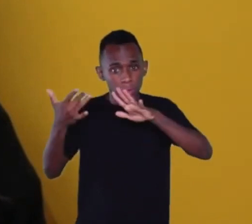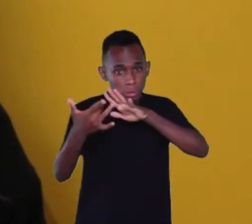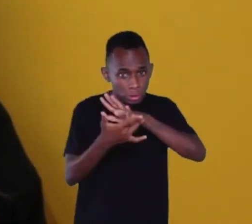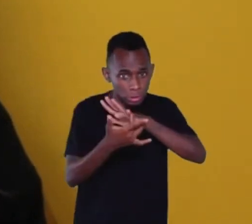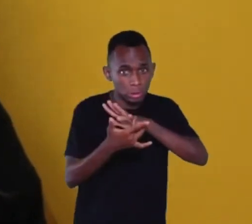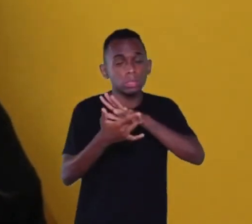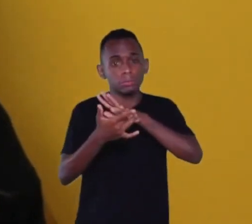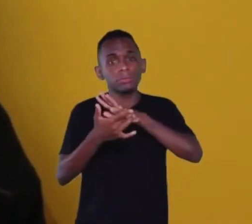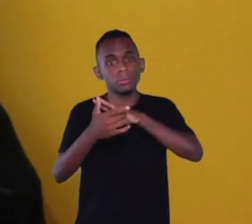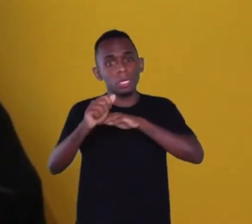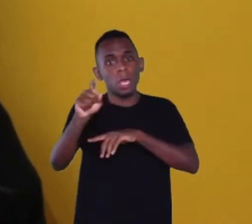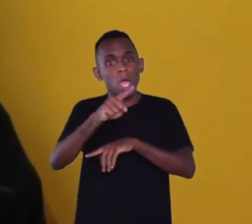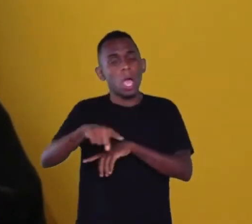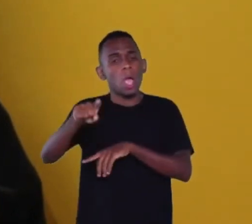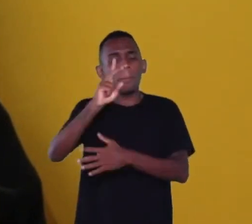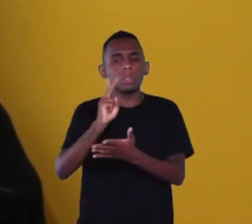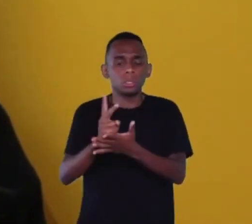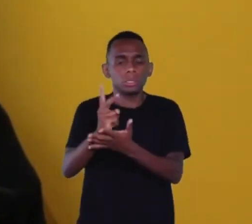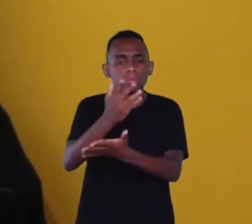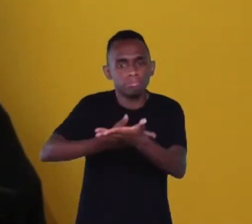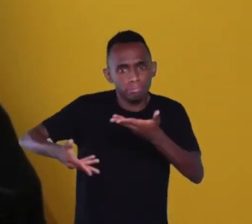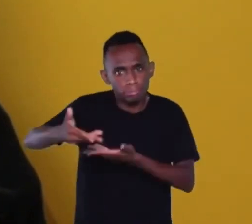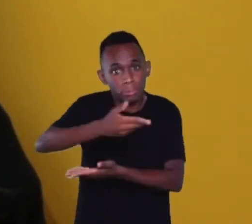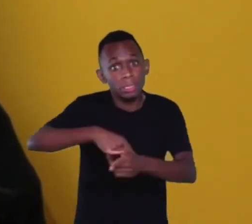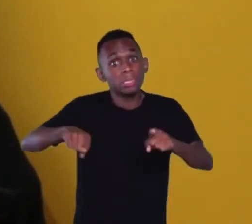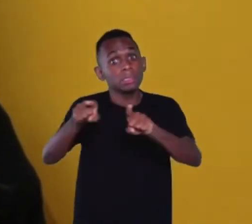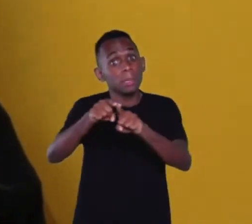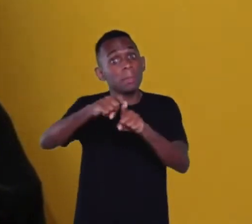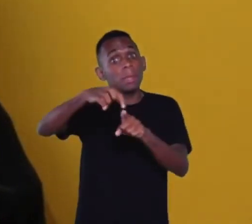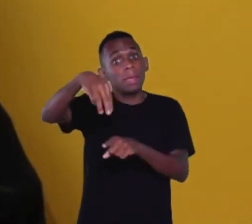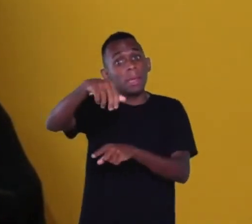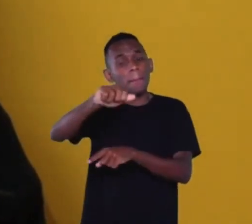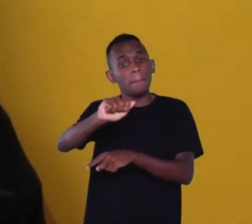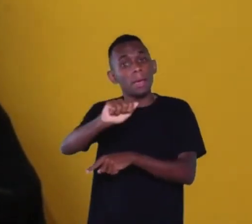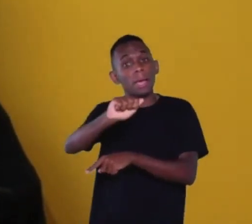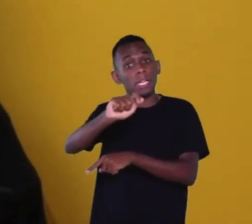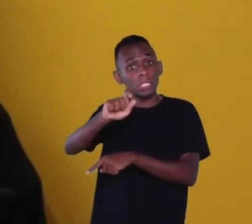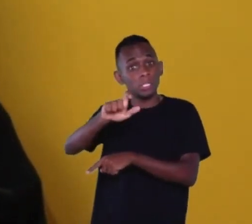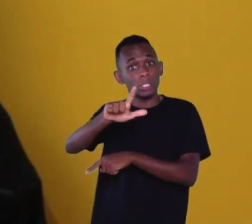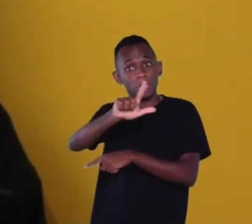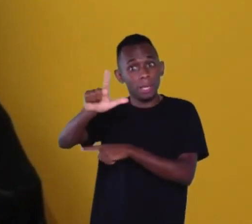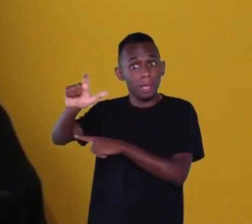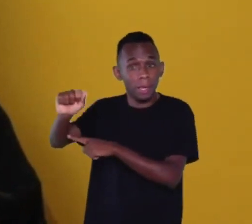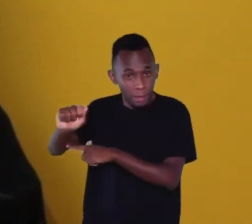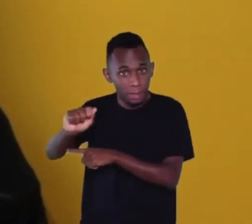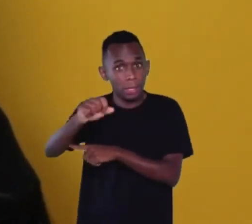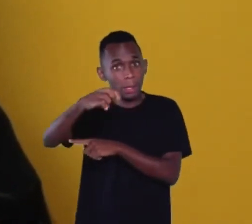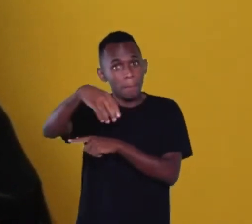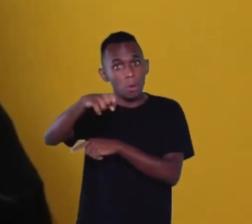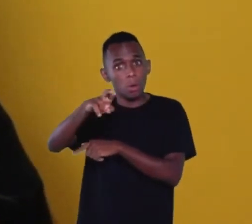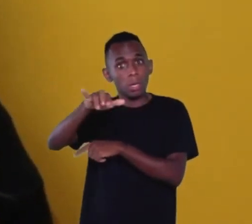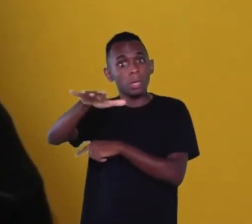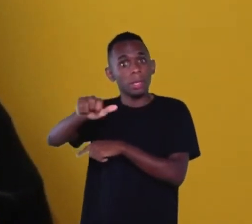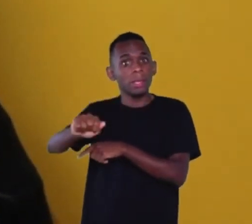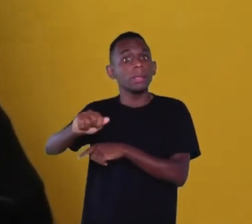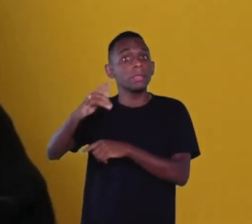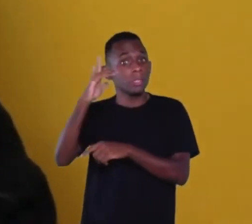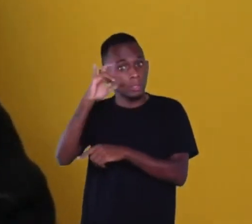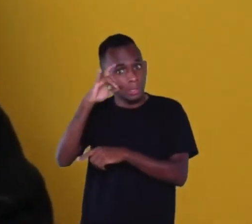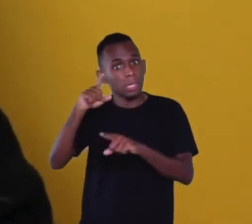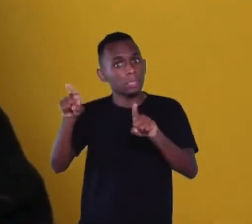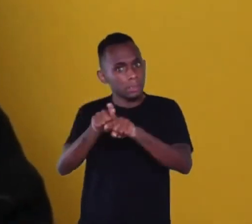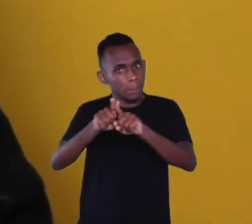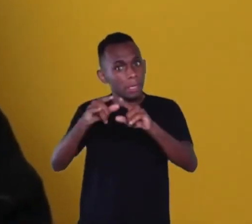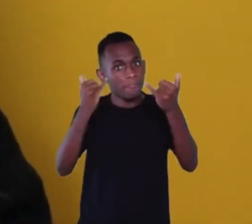@Sempre um Papo. Seguir também o Magela, @Magela com 2 L's Moreira. Lá tem todas as informações a